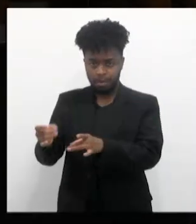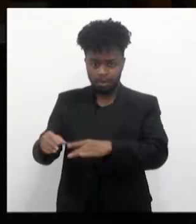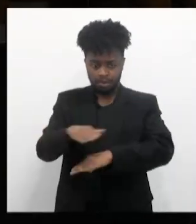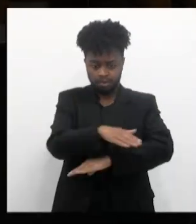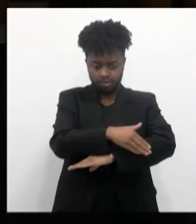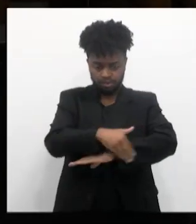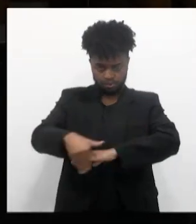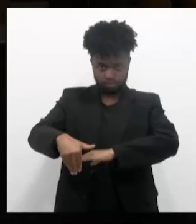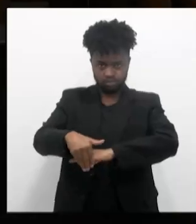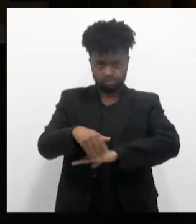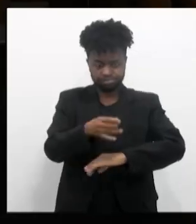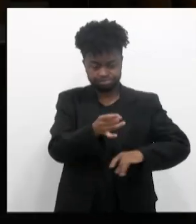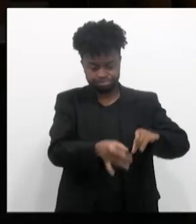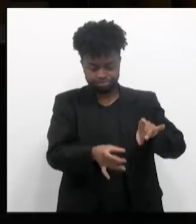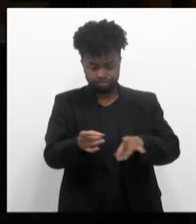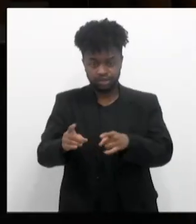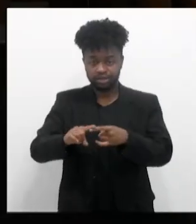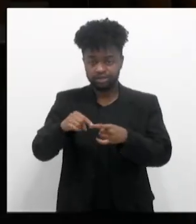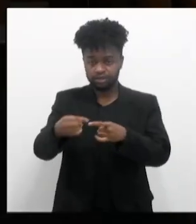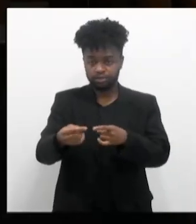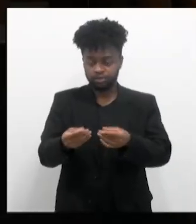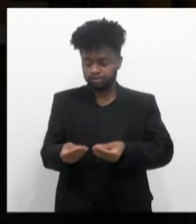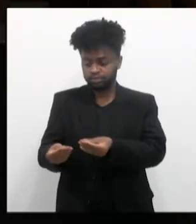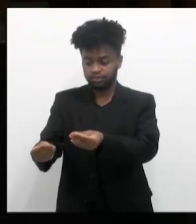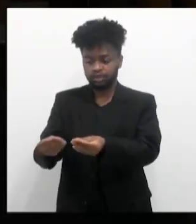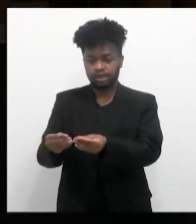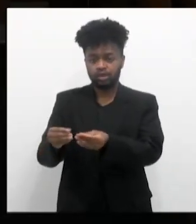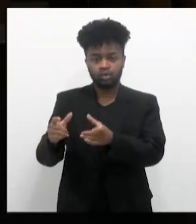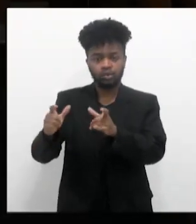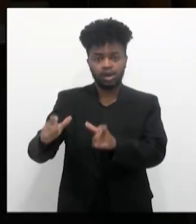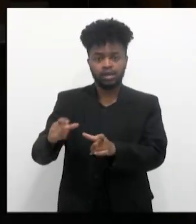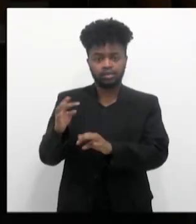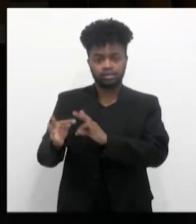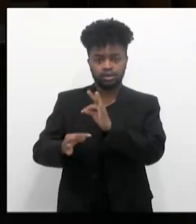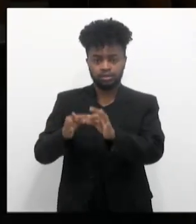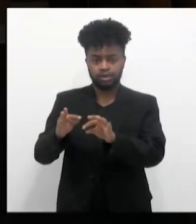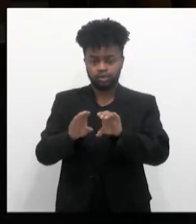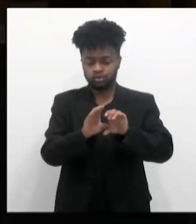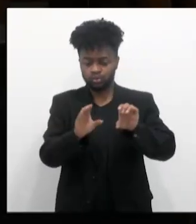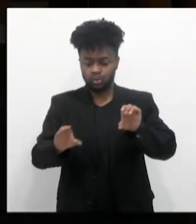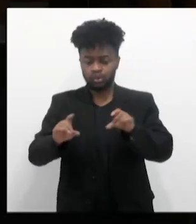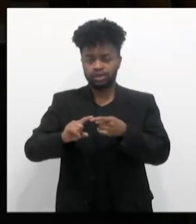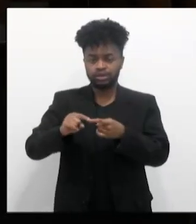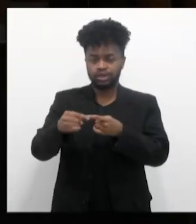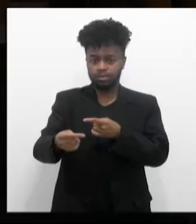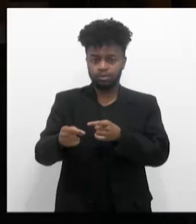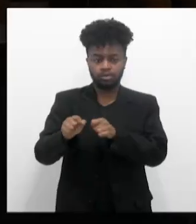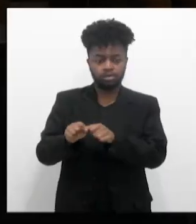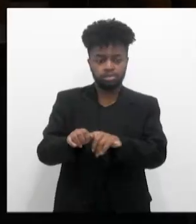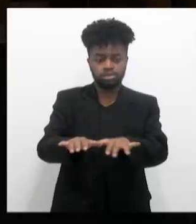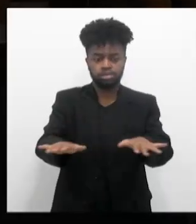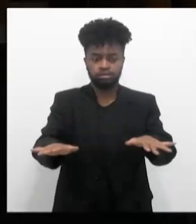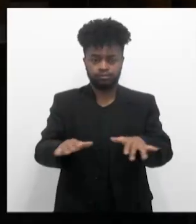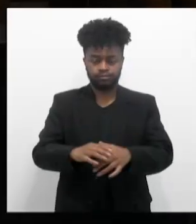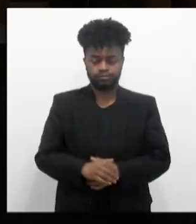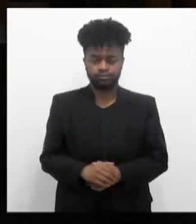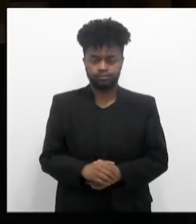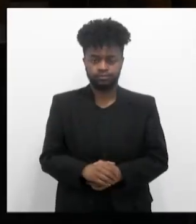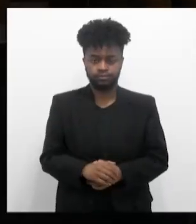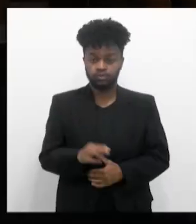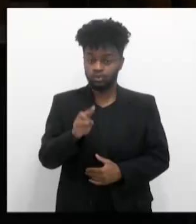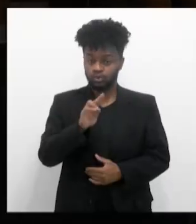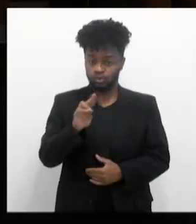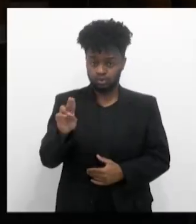galeria joga numa estação de tratamento de esgoto para depois haver o deságue. Chama-se